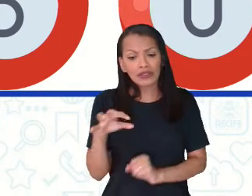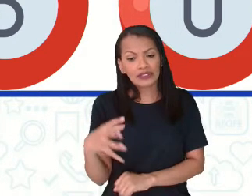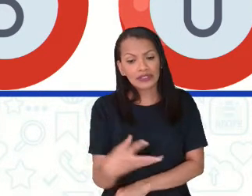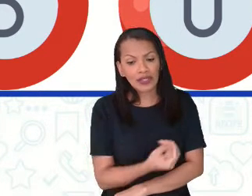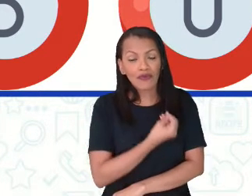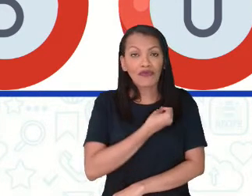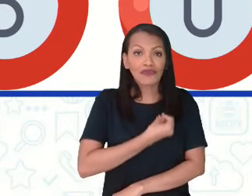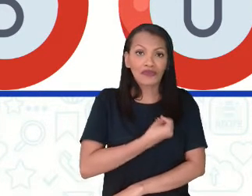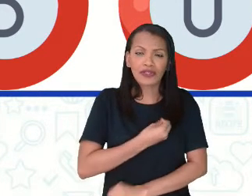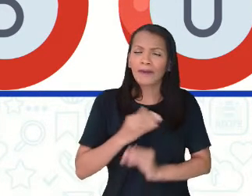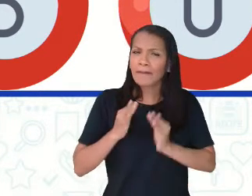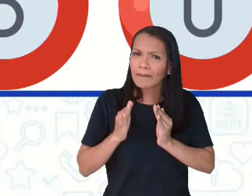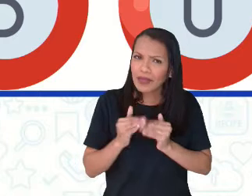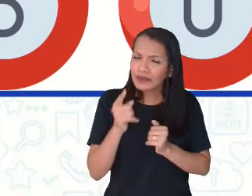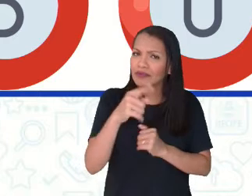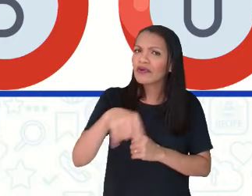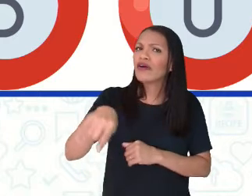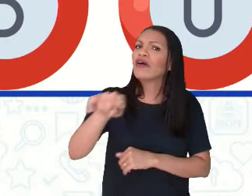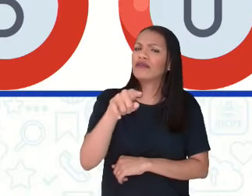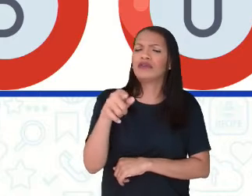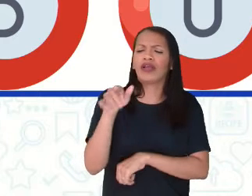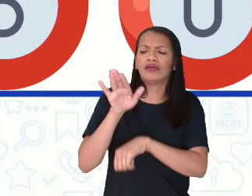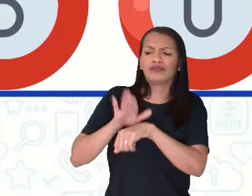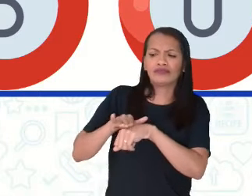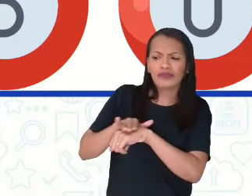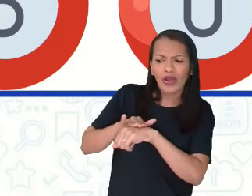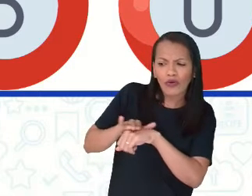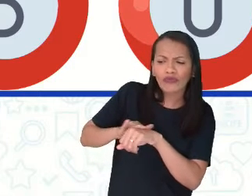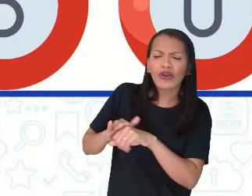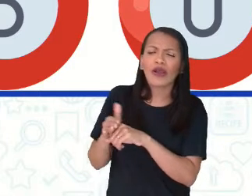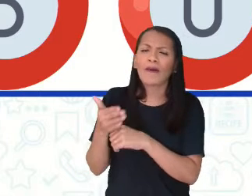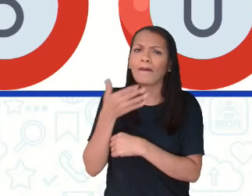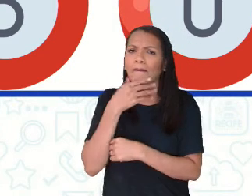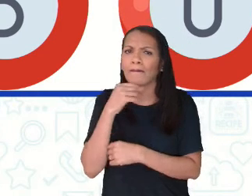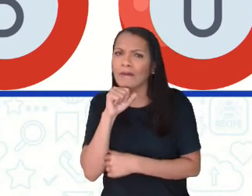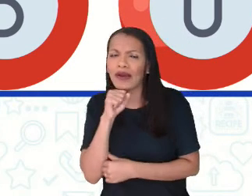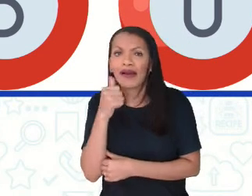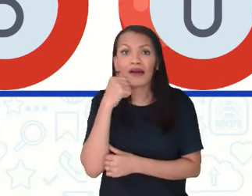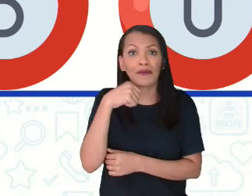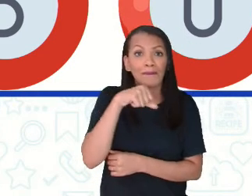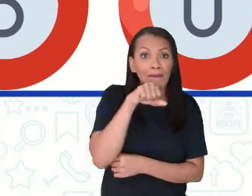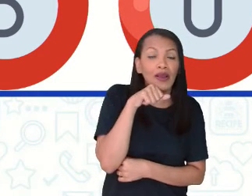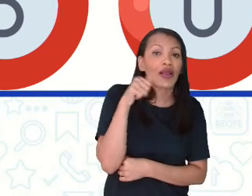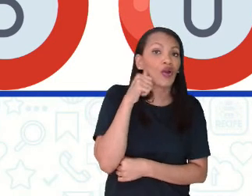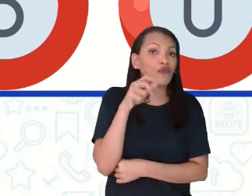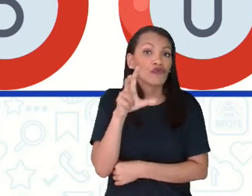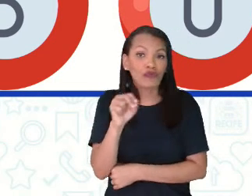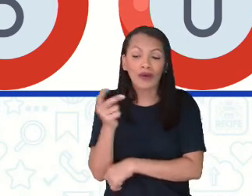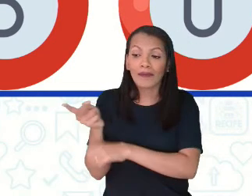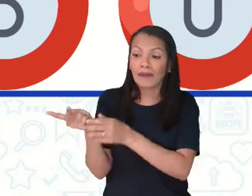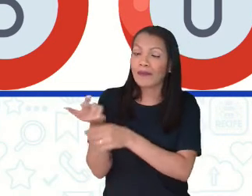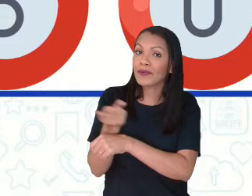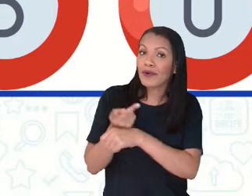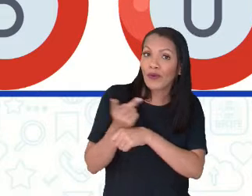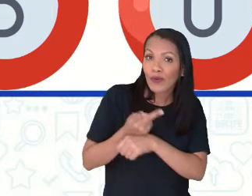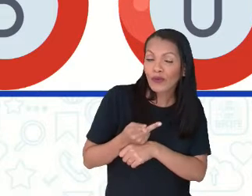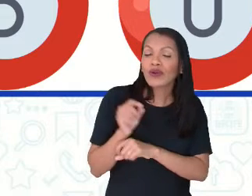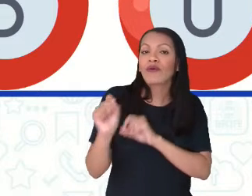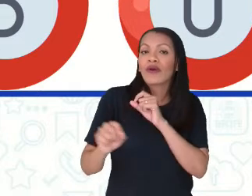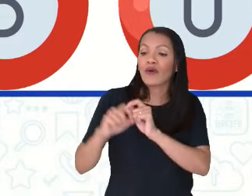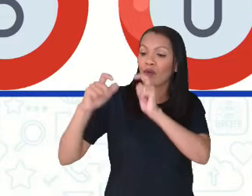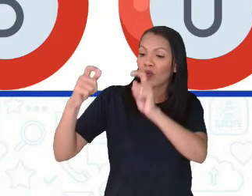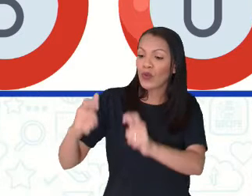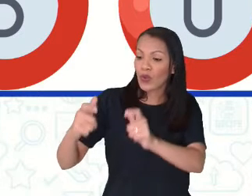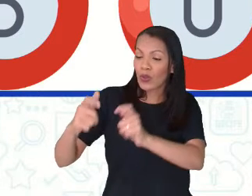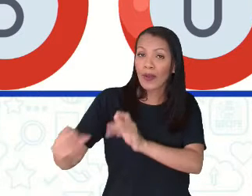está pedindo para que vocês falem aí com os pais, com os padrinhos, os tios, avós, para procurar, né, um centro aí